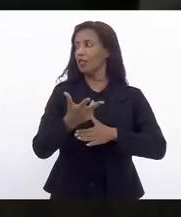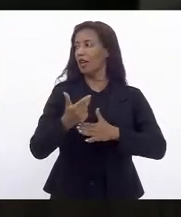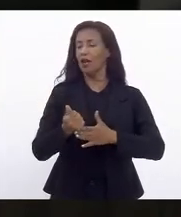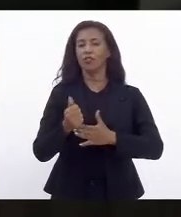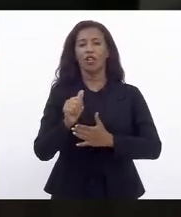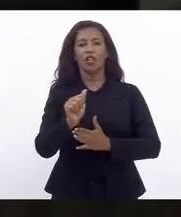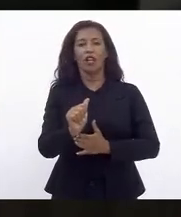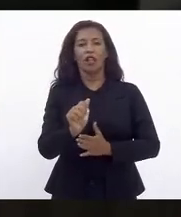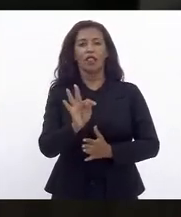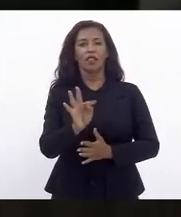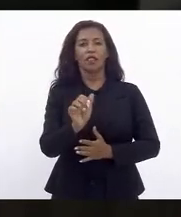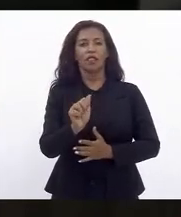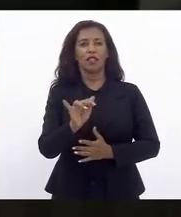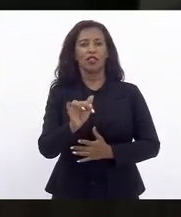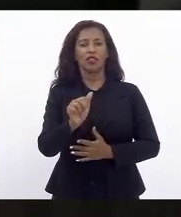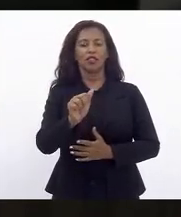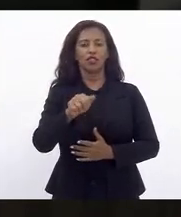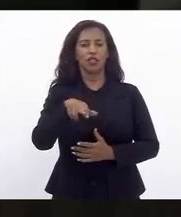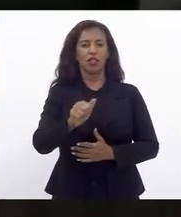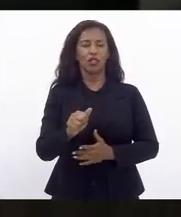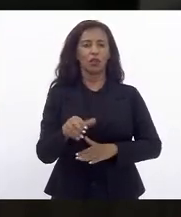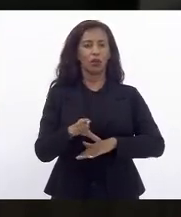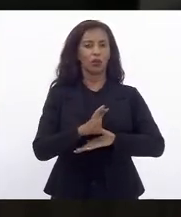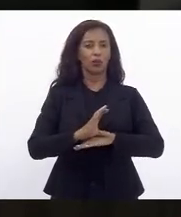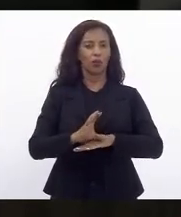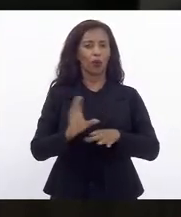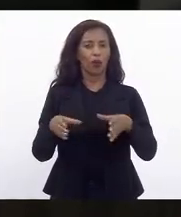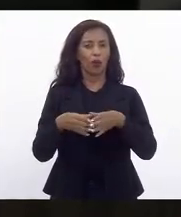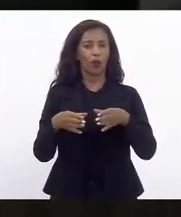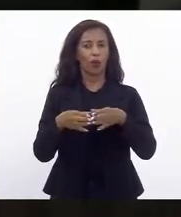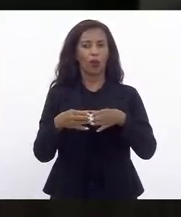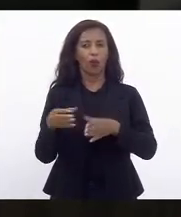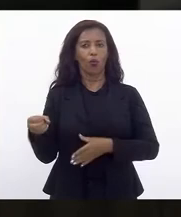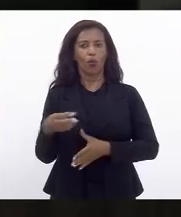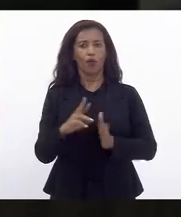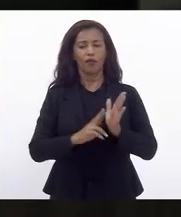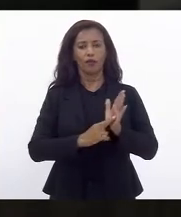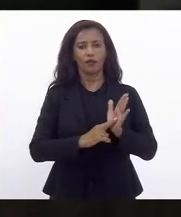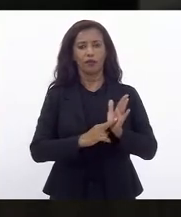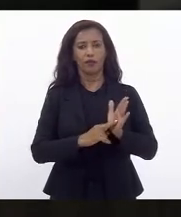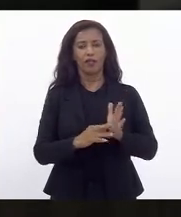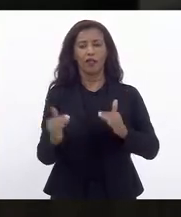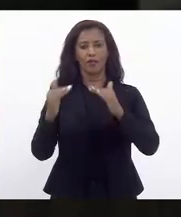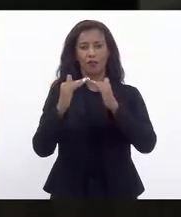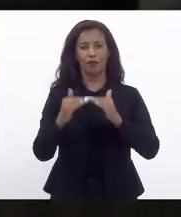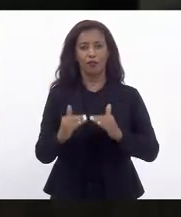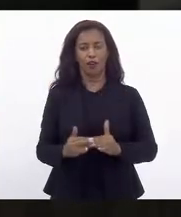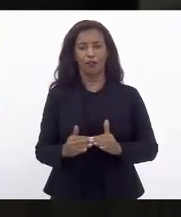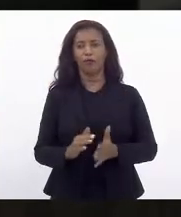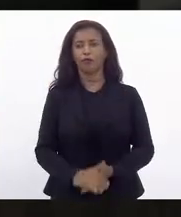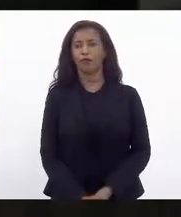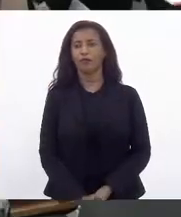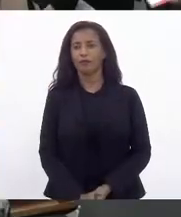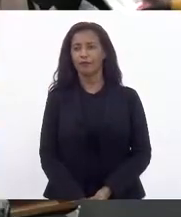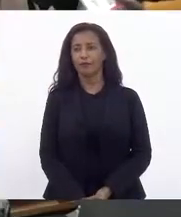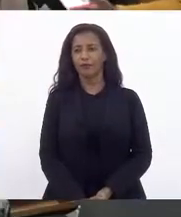Tatiana Xerez. Parecida à comissão de normas internas e proposição externa, favorável.